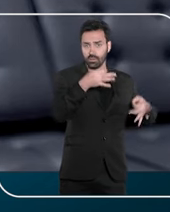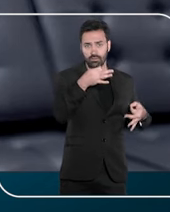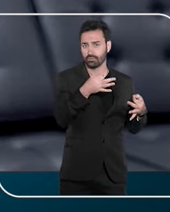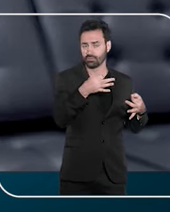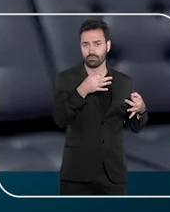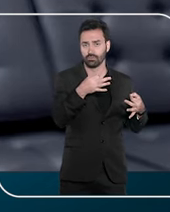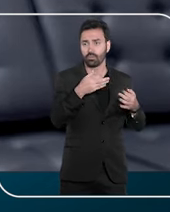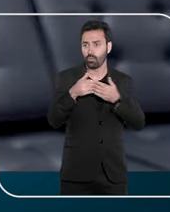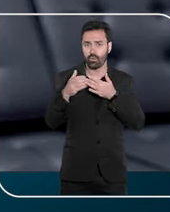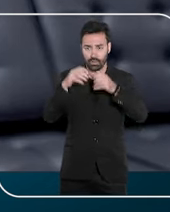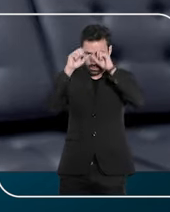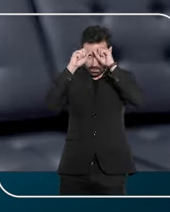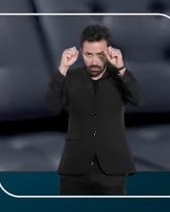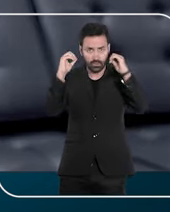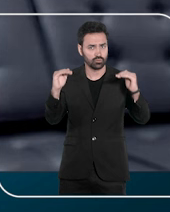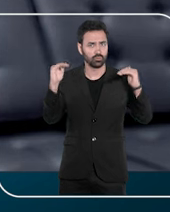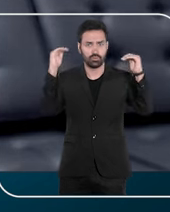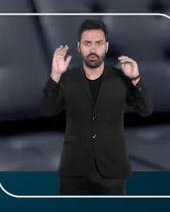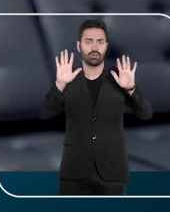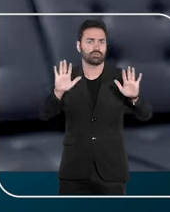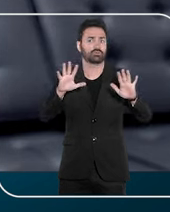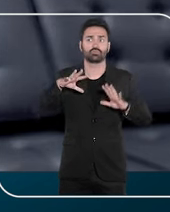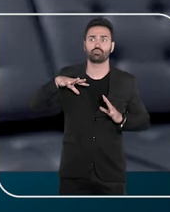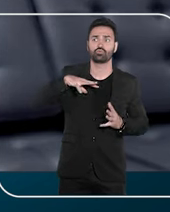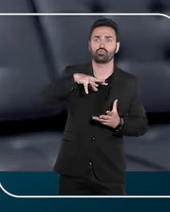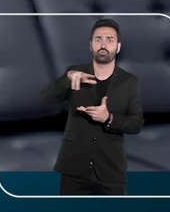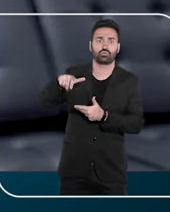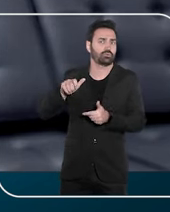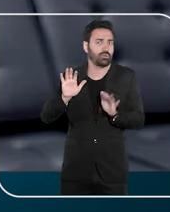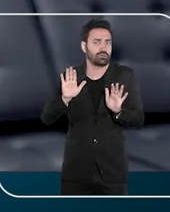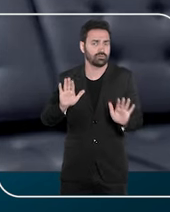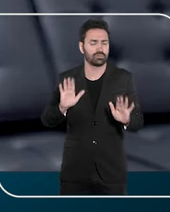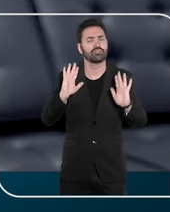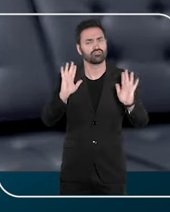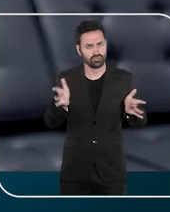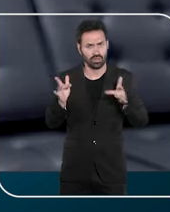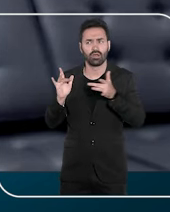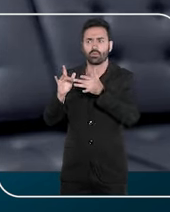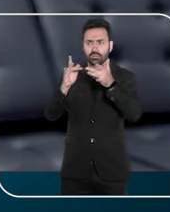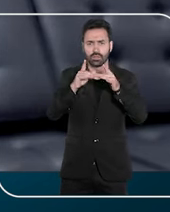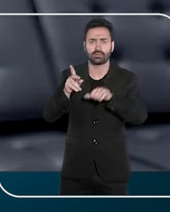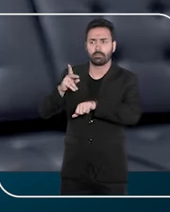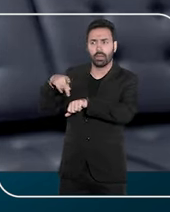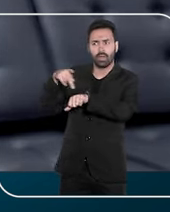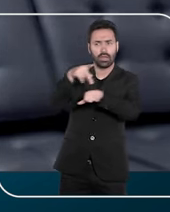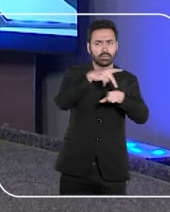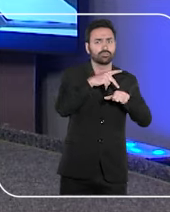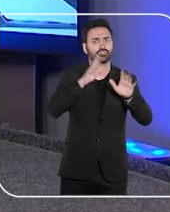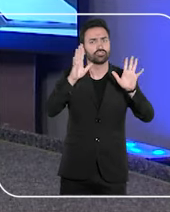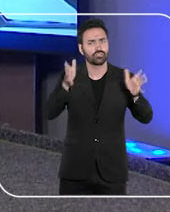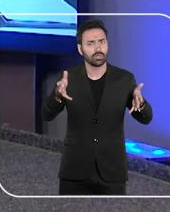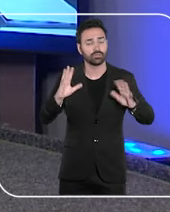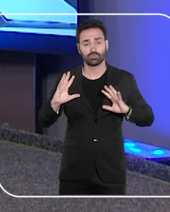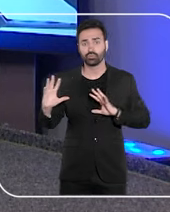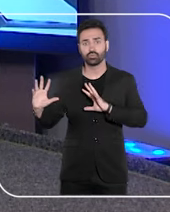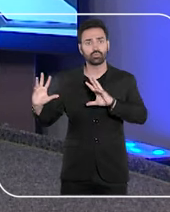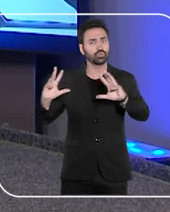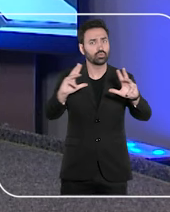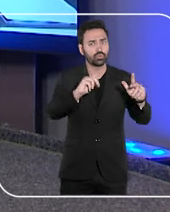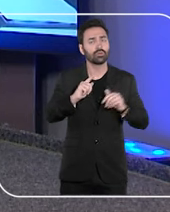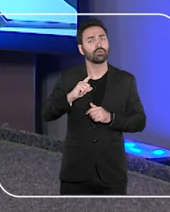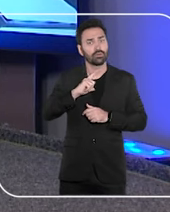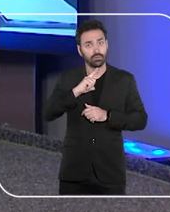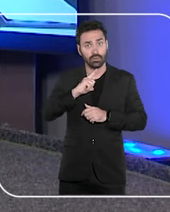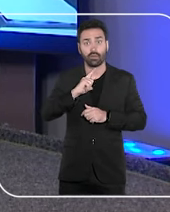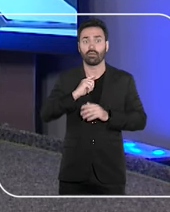e tido contato com outros tribunais de outros países e em todos eles existem restrições